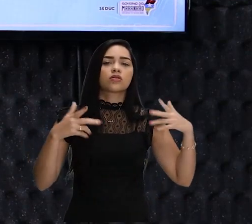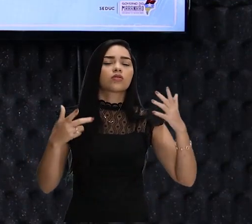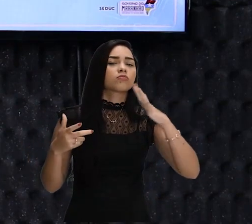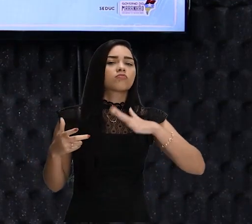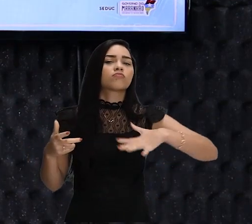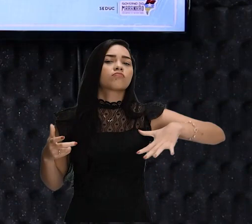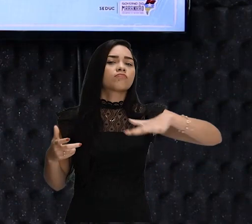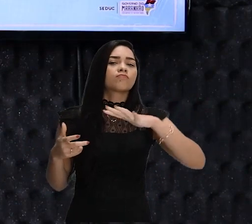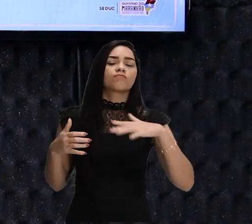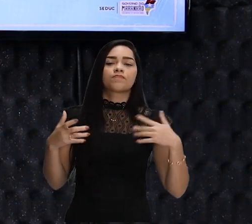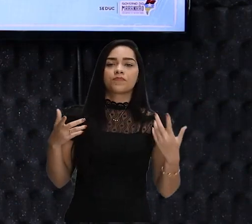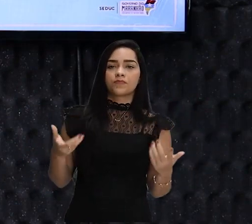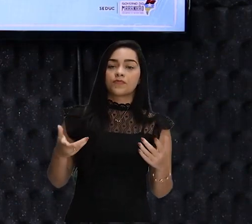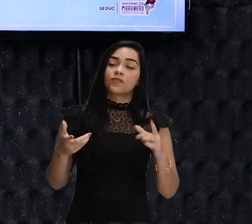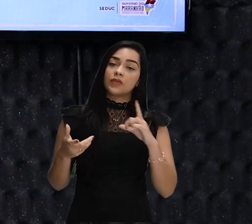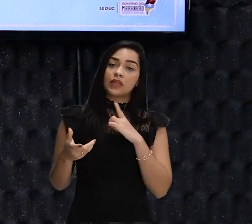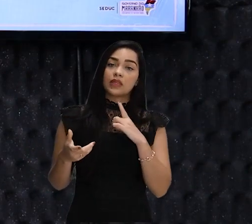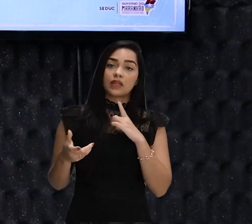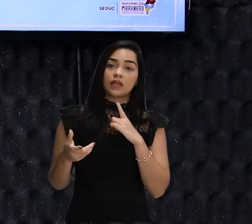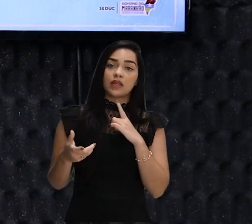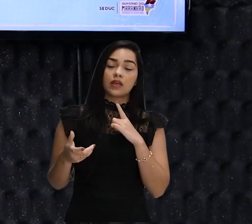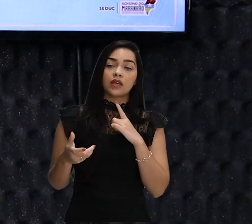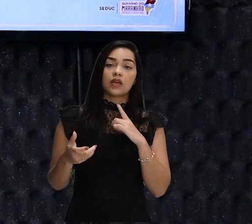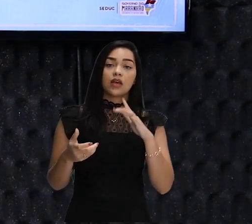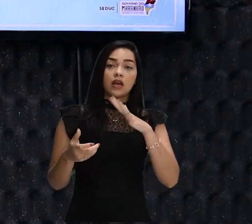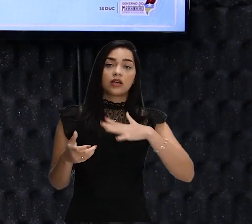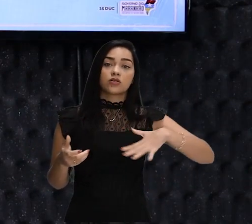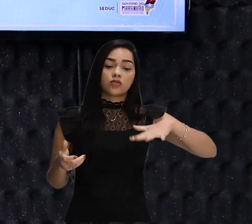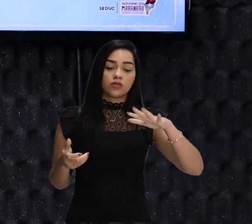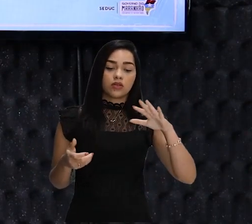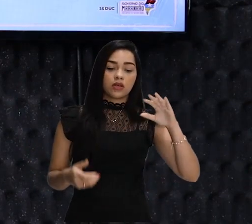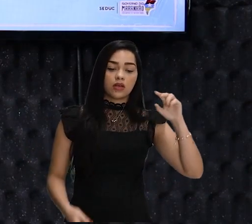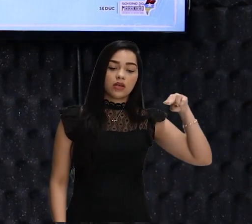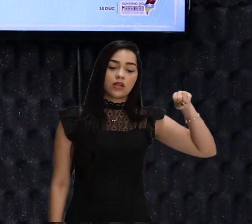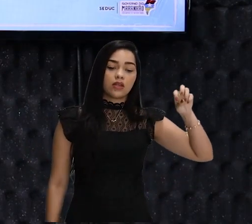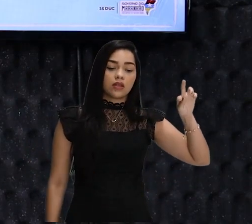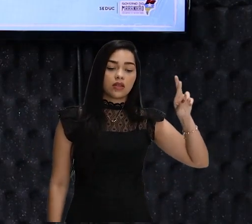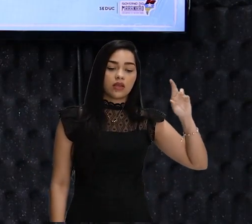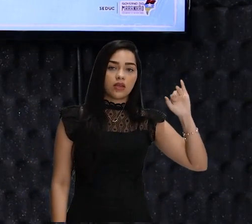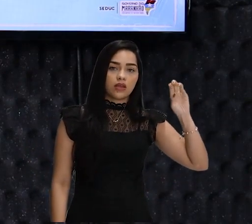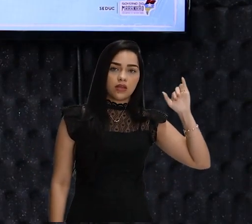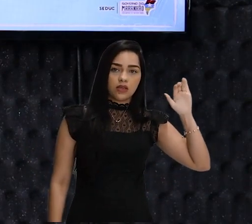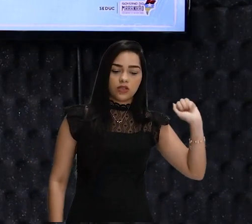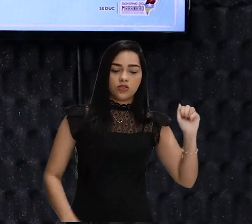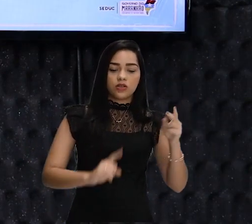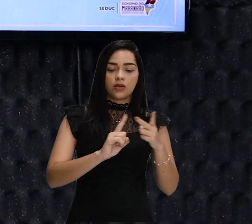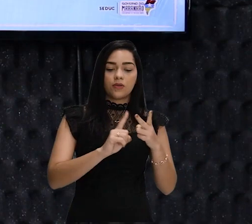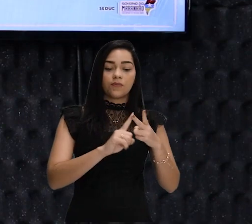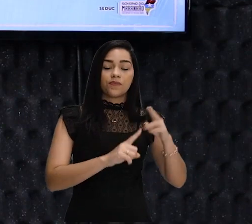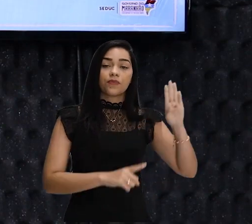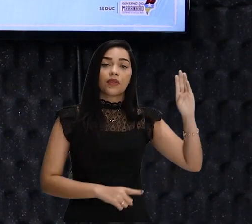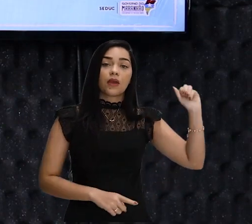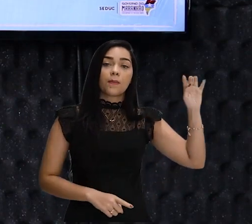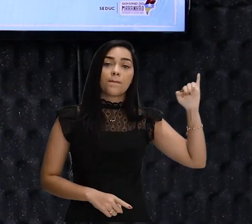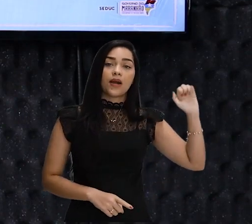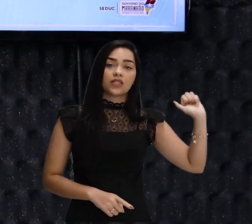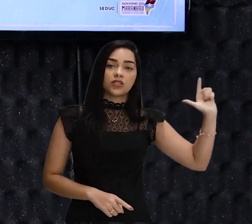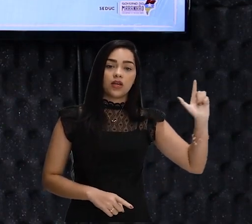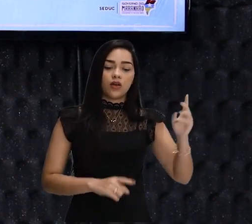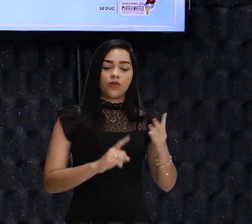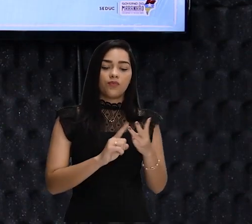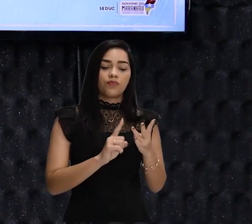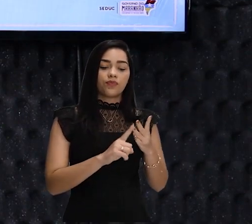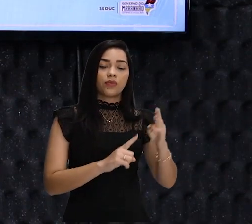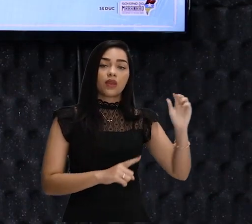zonas do talassociclo? Eu tenho zona nerítica, zona batial, zona abissal